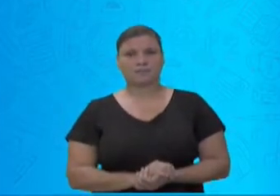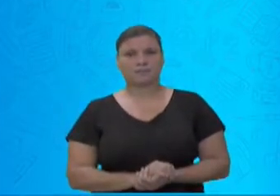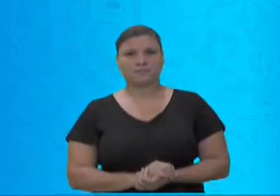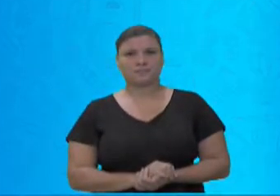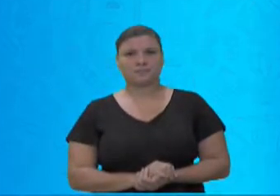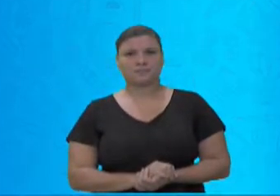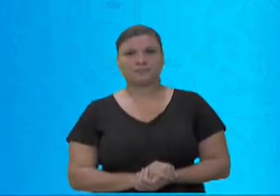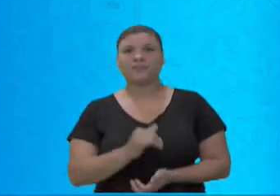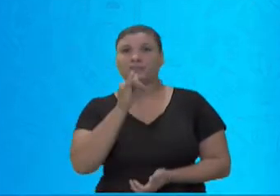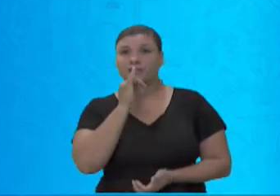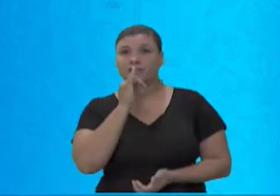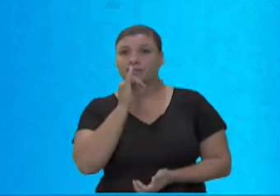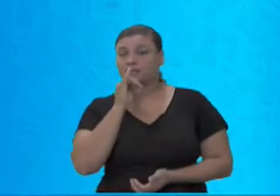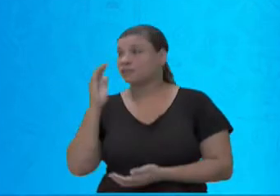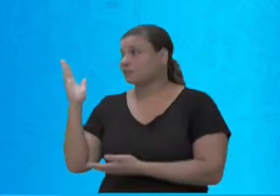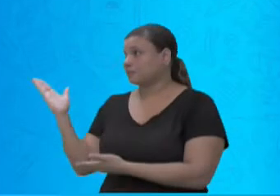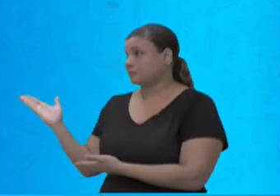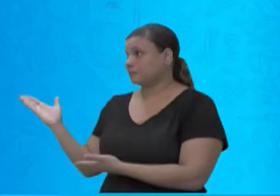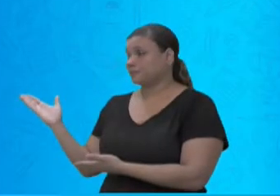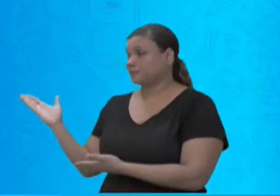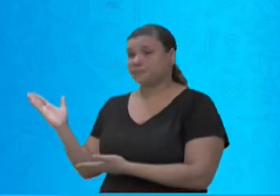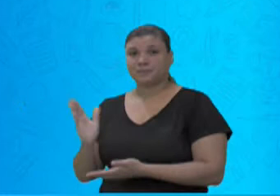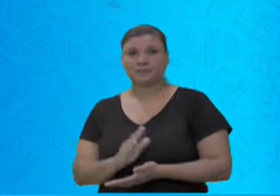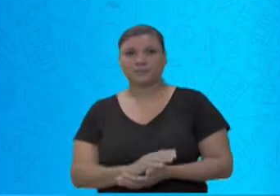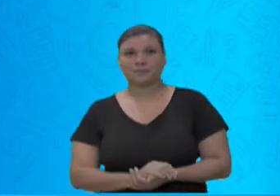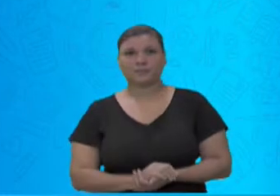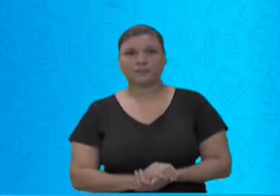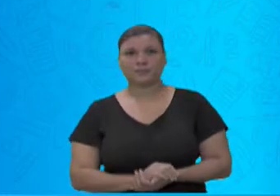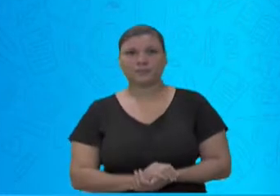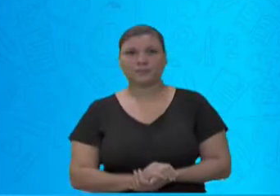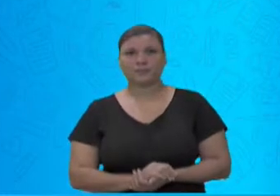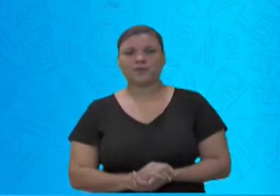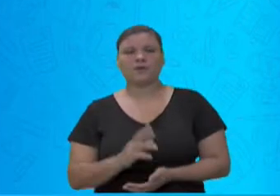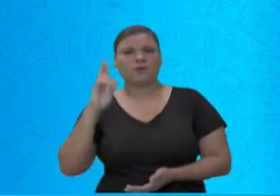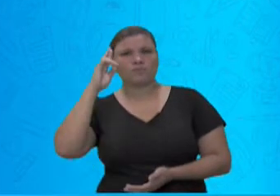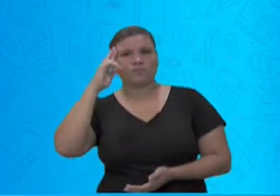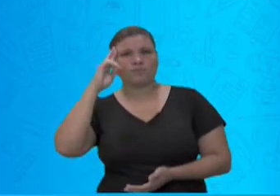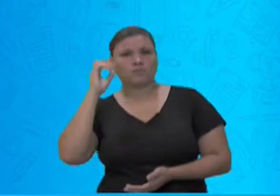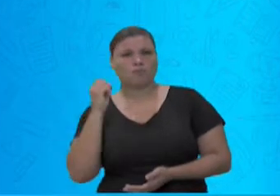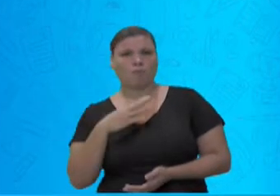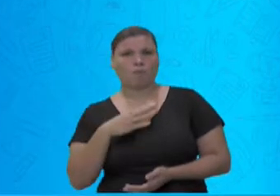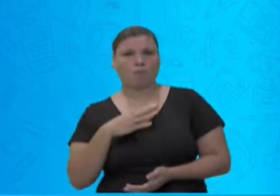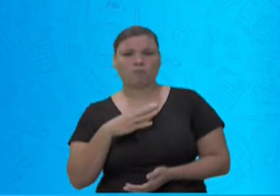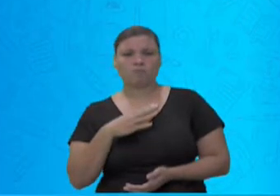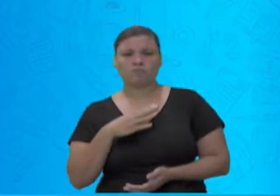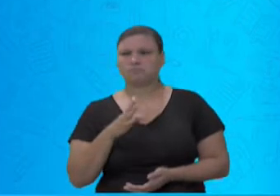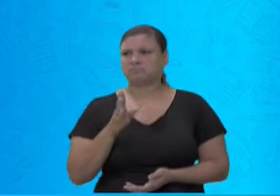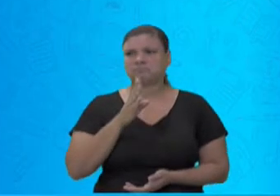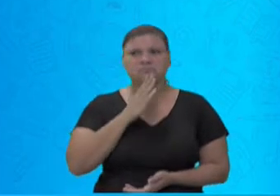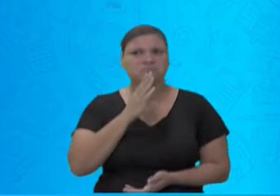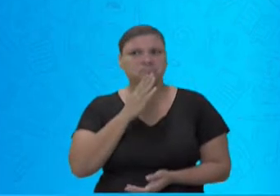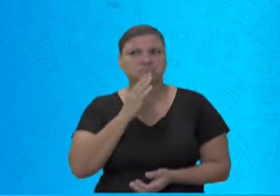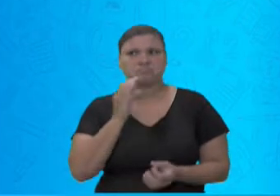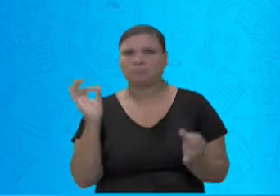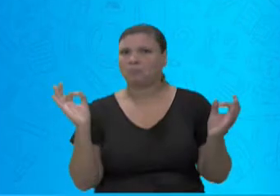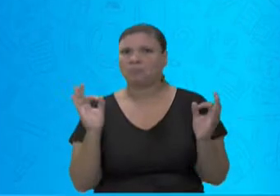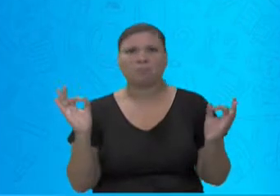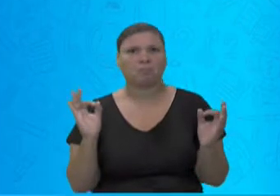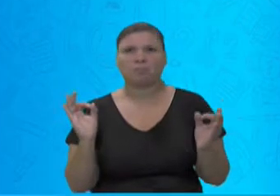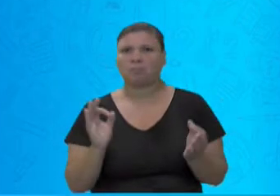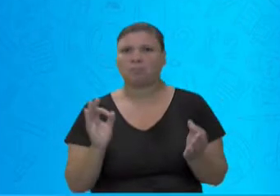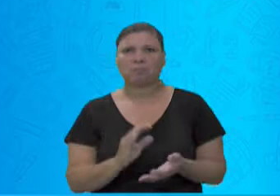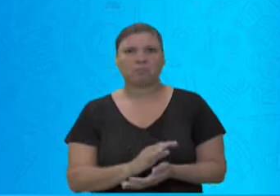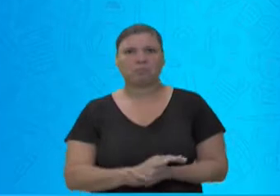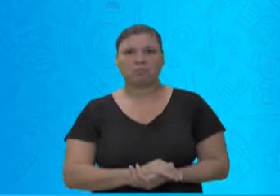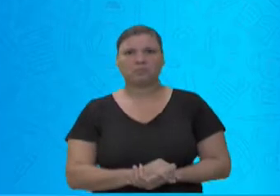E olha o exemplo. Ninguém conhece o novo diretor. Não sei se você falou de uma pessoa, de uma